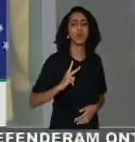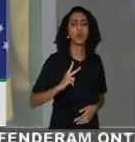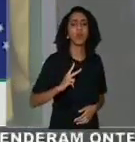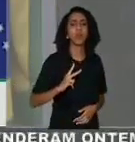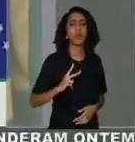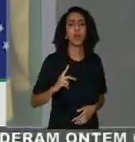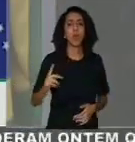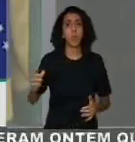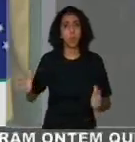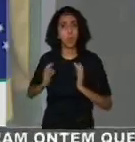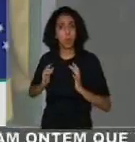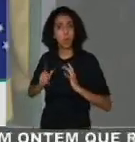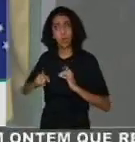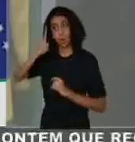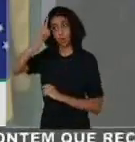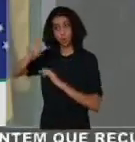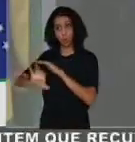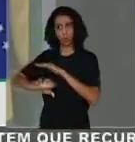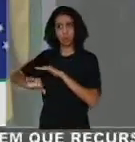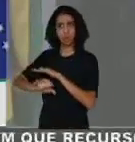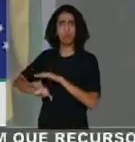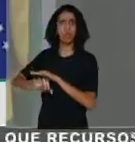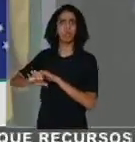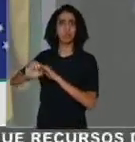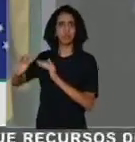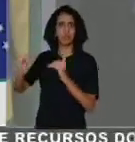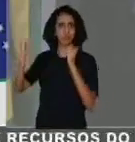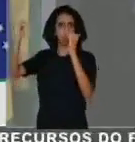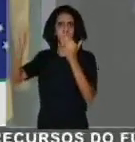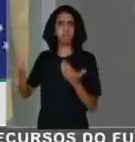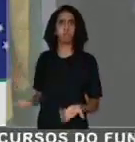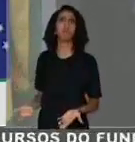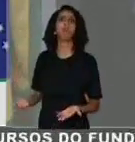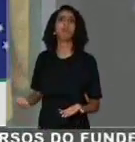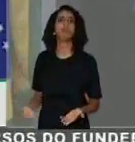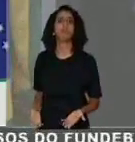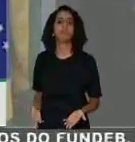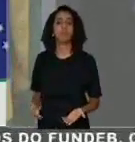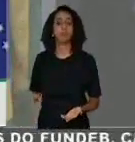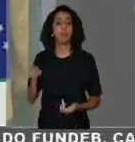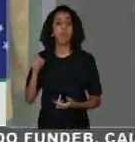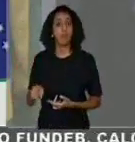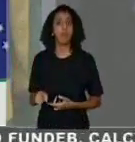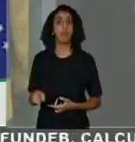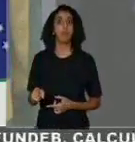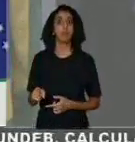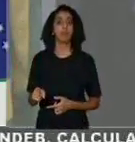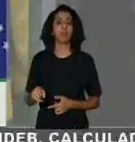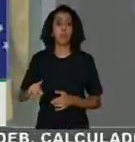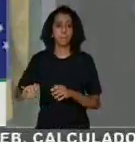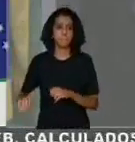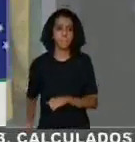Os ricos são donos das grandes empresas fornecedoras que mais exploram o setor público.